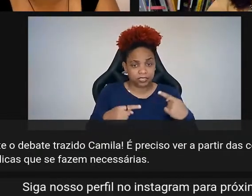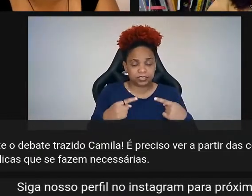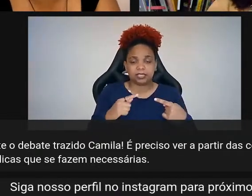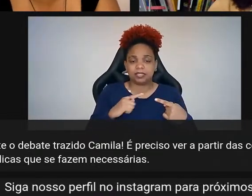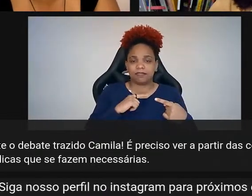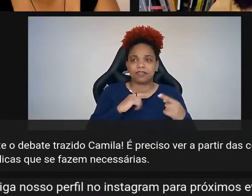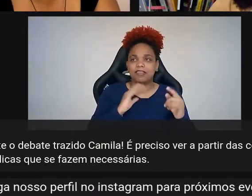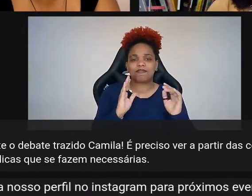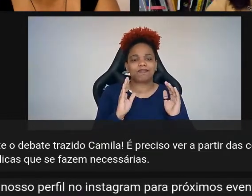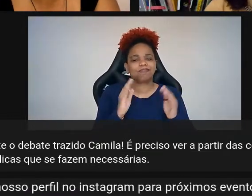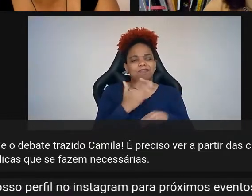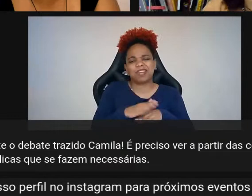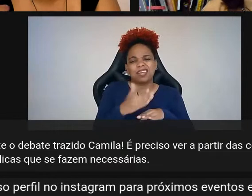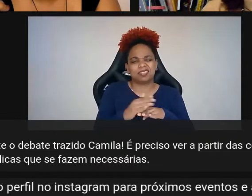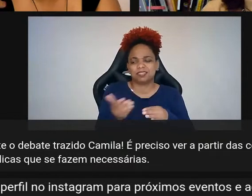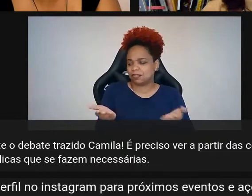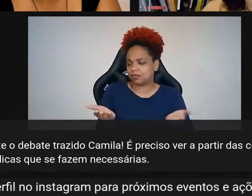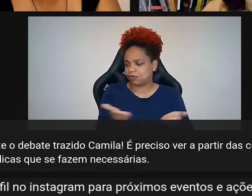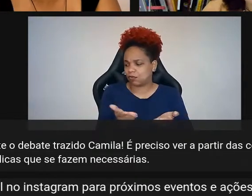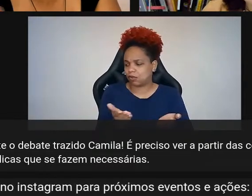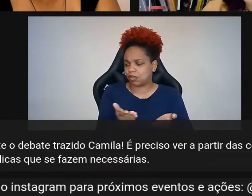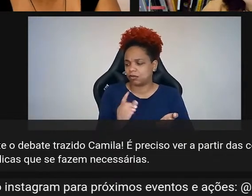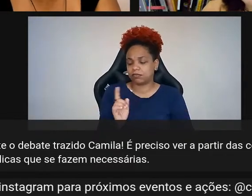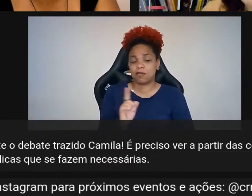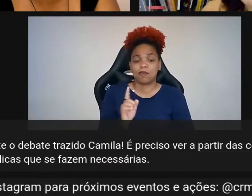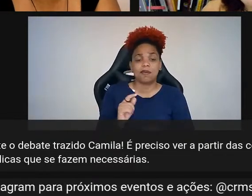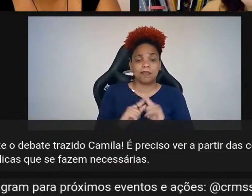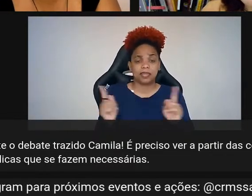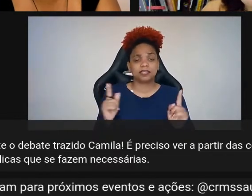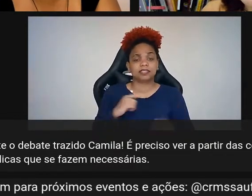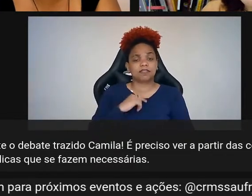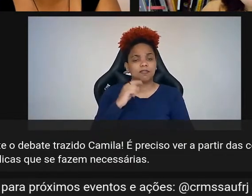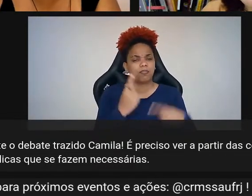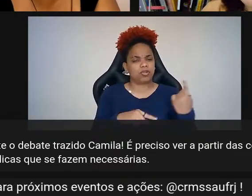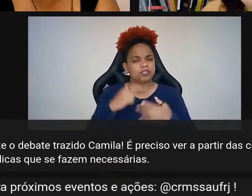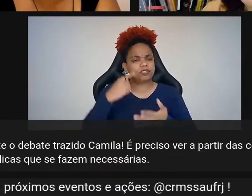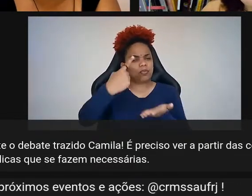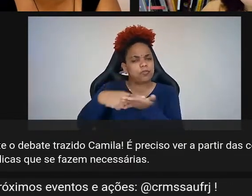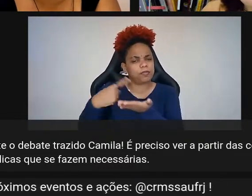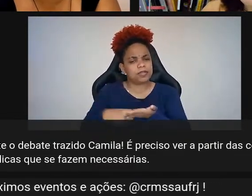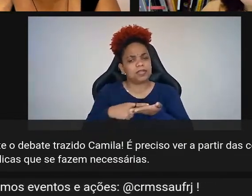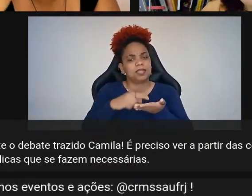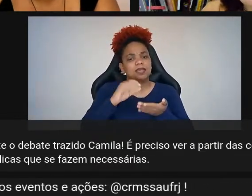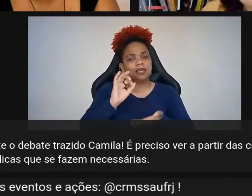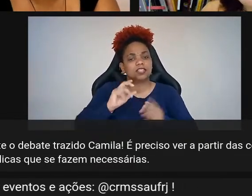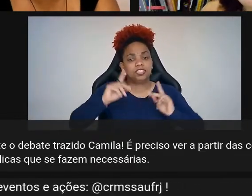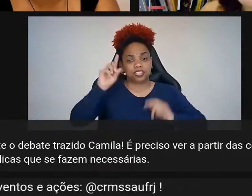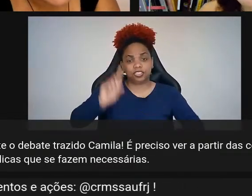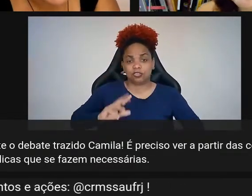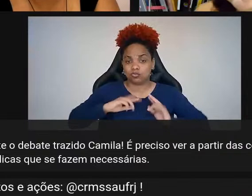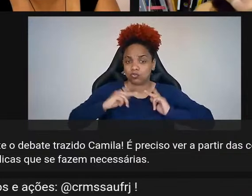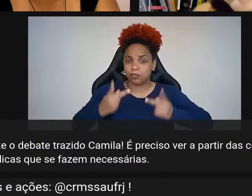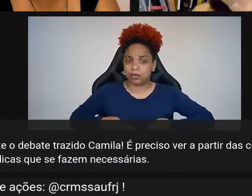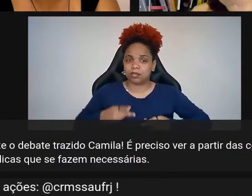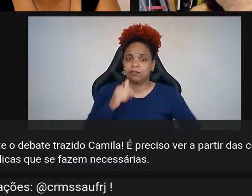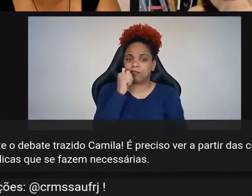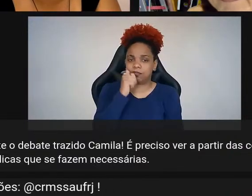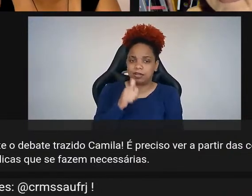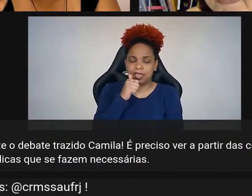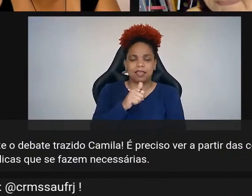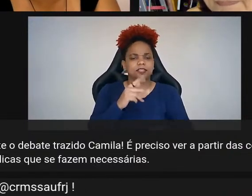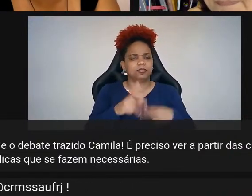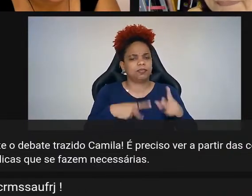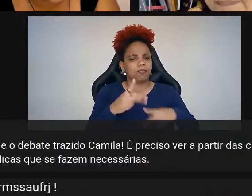essas práticas que estão aí colocadas, mas afirmar uma política comprometida com os direitos humanos, com as mulheres, com a